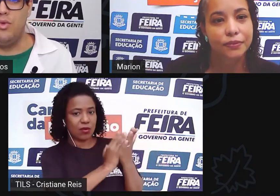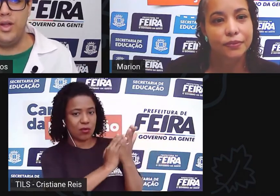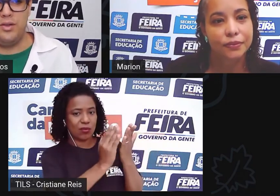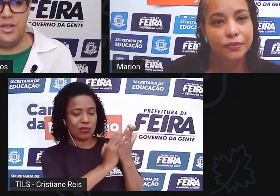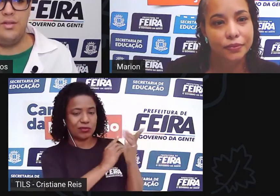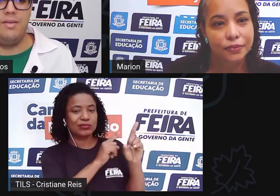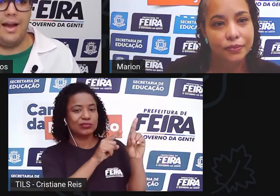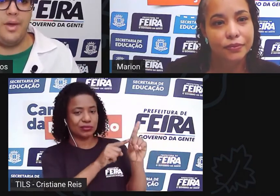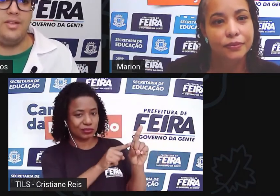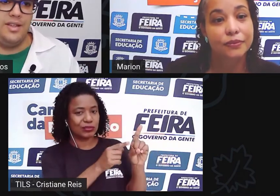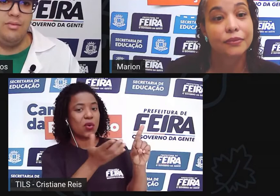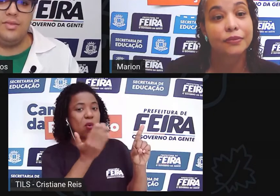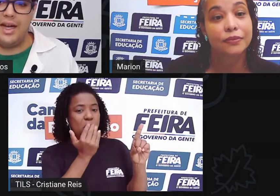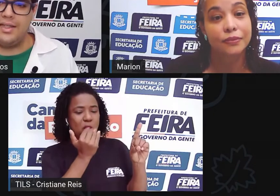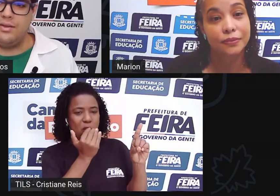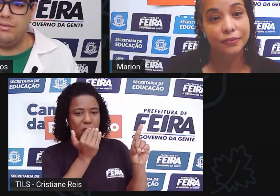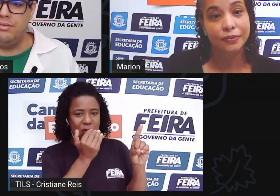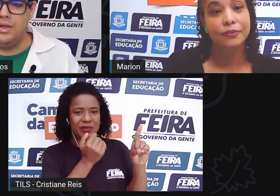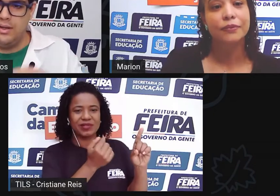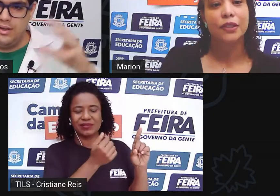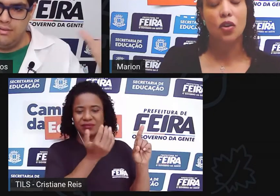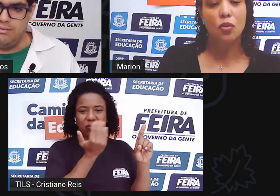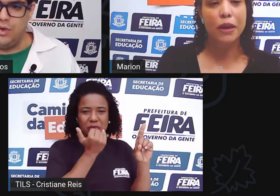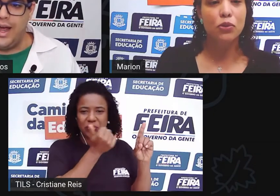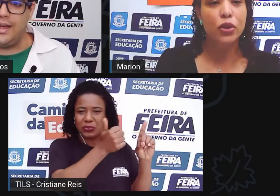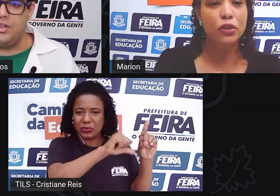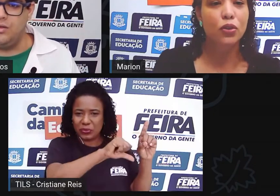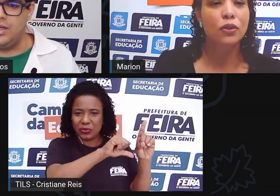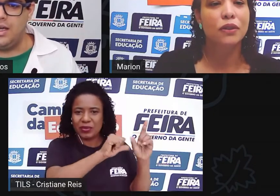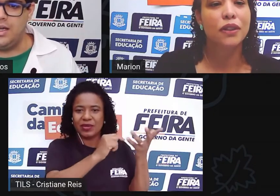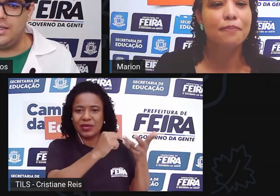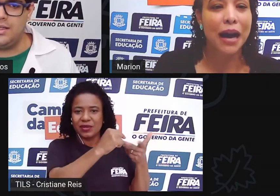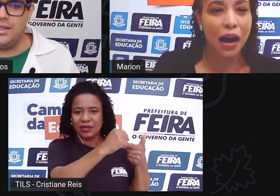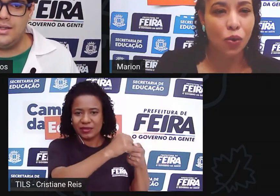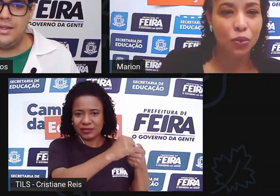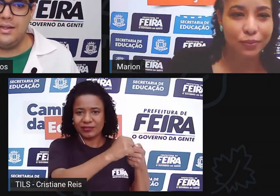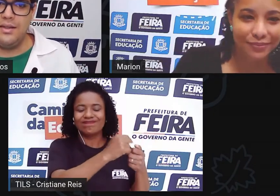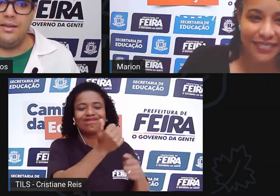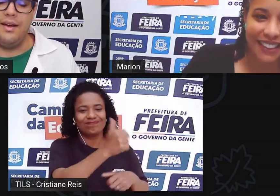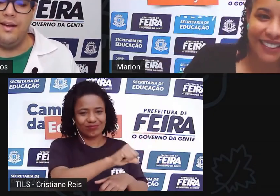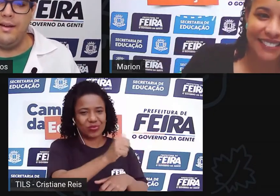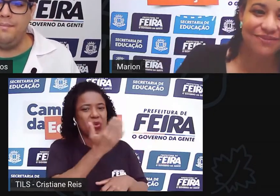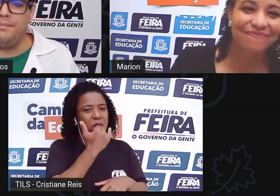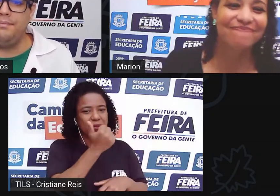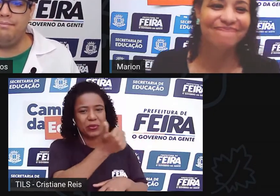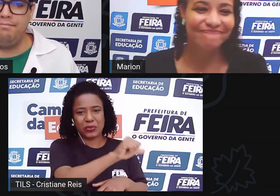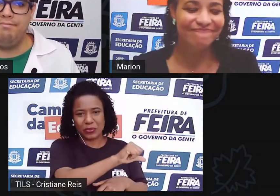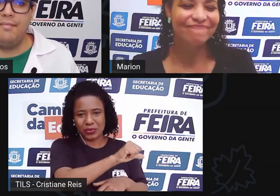comem muito de alimentos que não trazem um. Comem muito e mal, né?